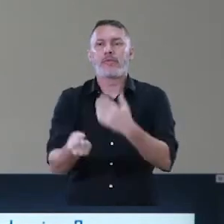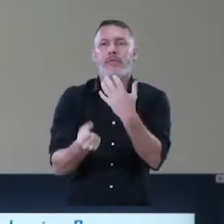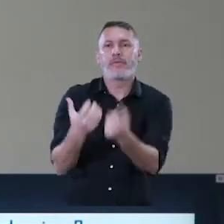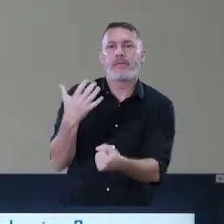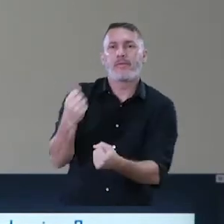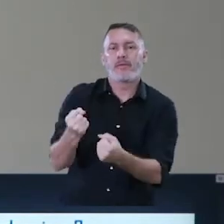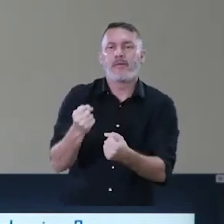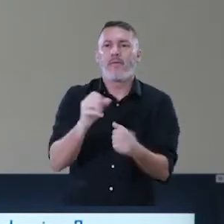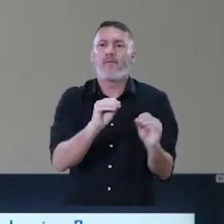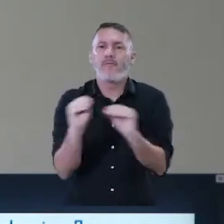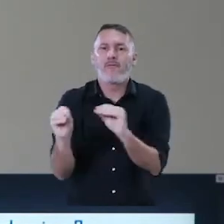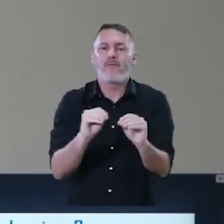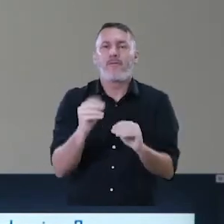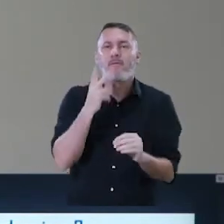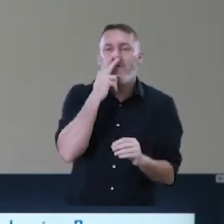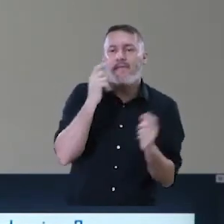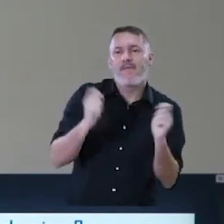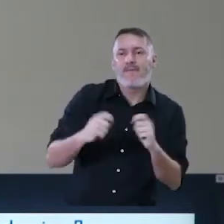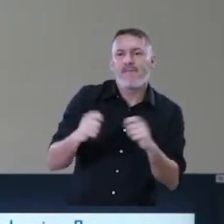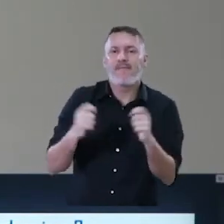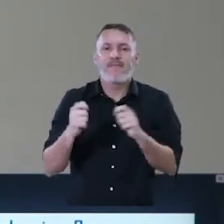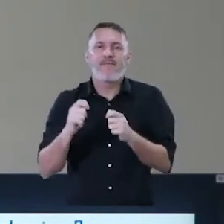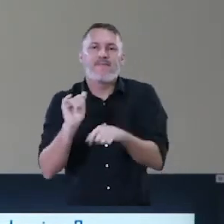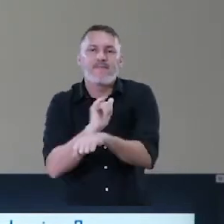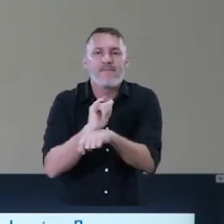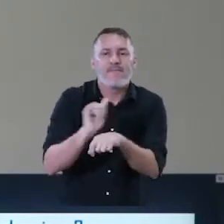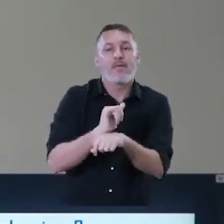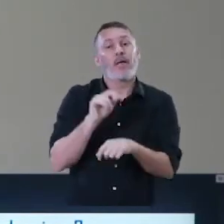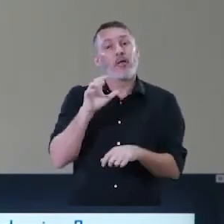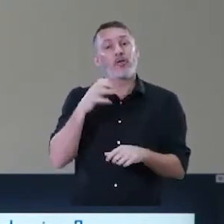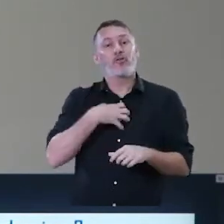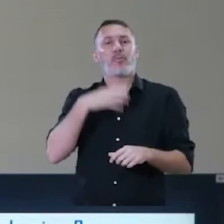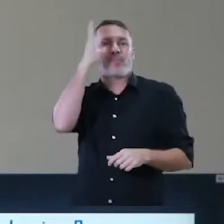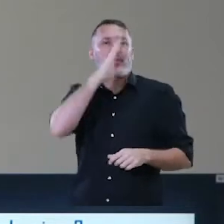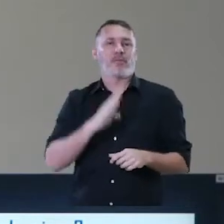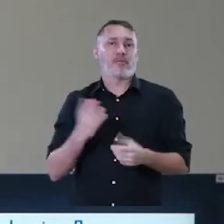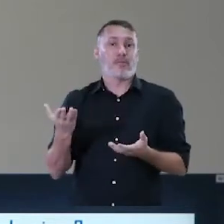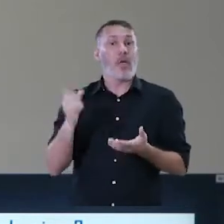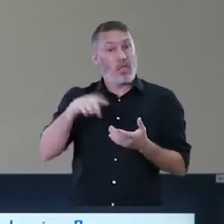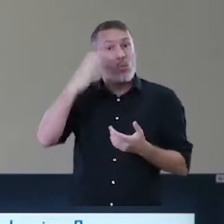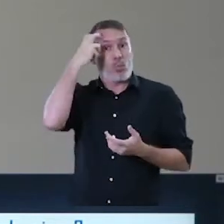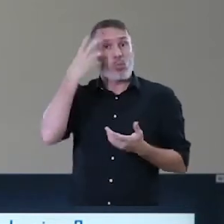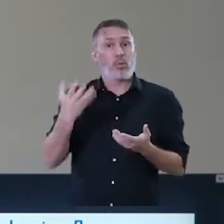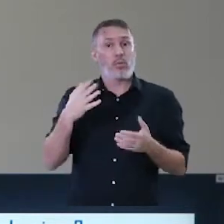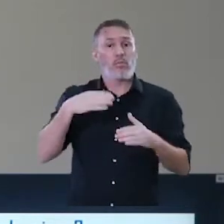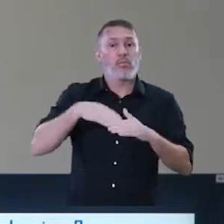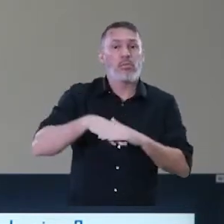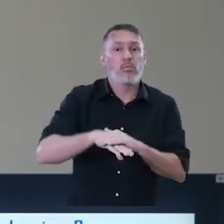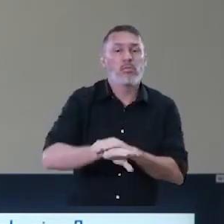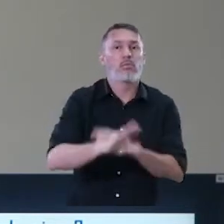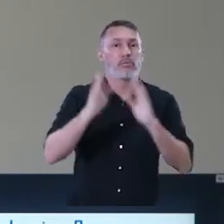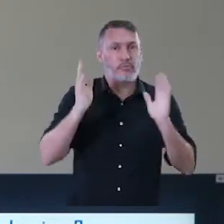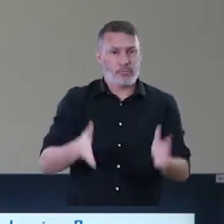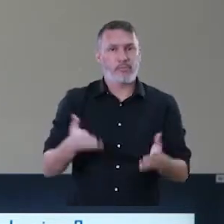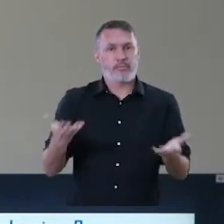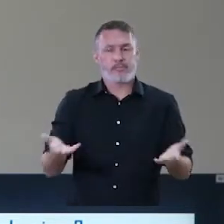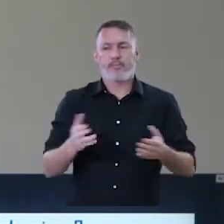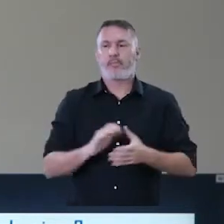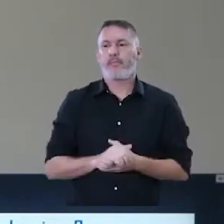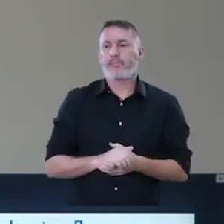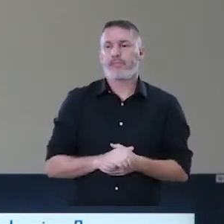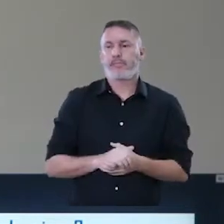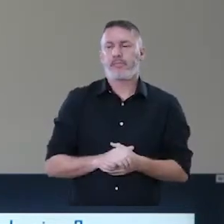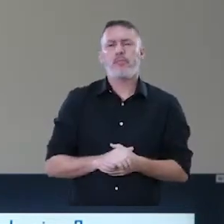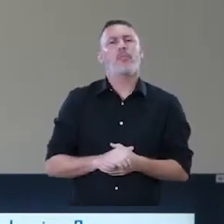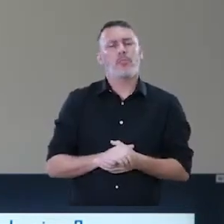nós temos duas respostas para isso. O incoerente jeitinho brasileiro enquanto valor cultural. Só para pensar já na próxima